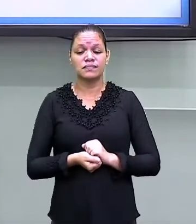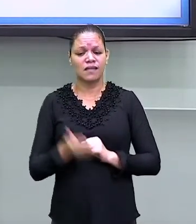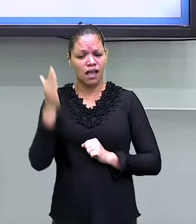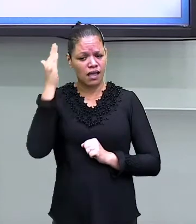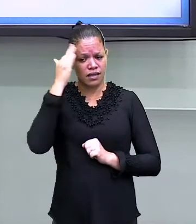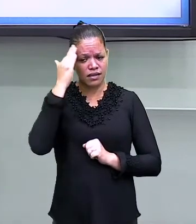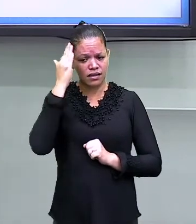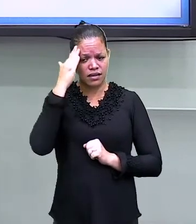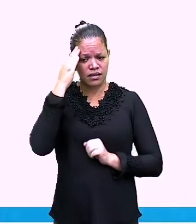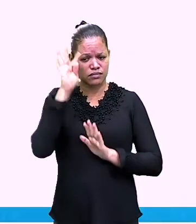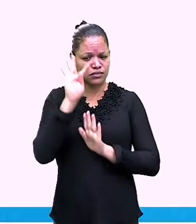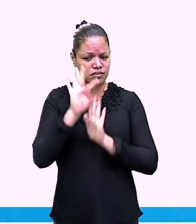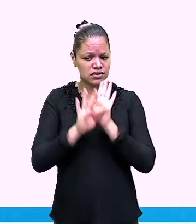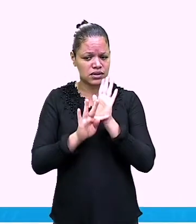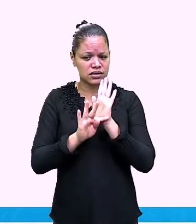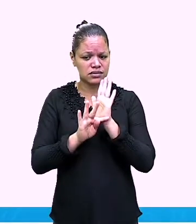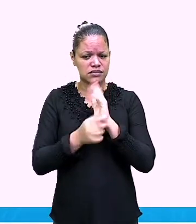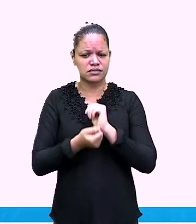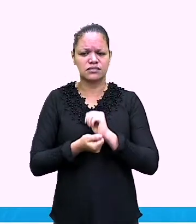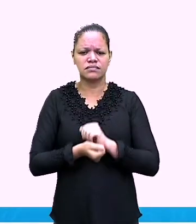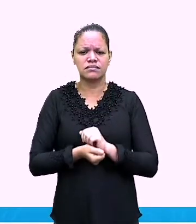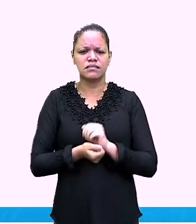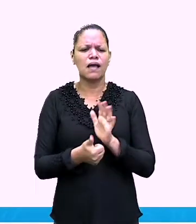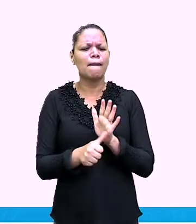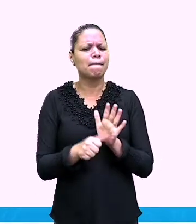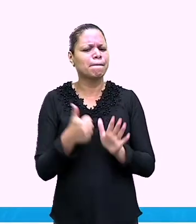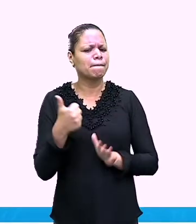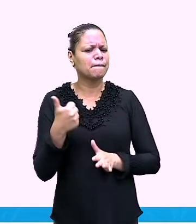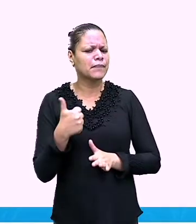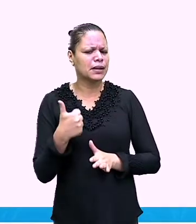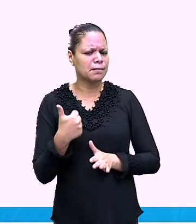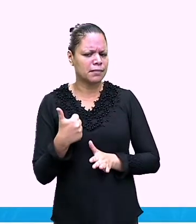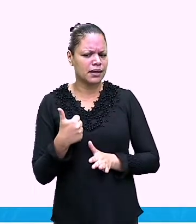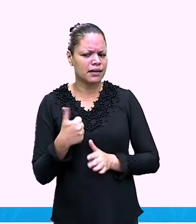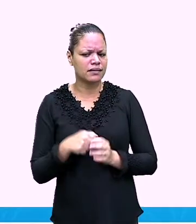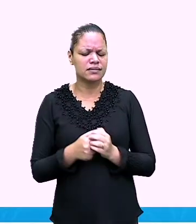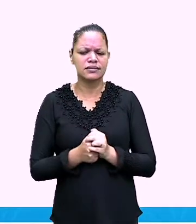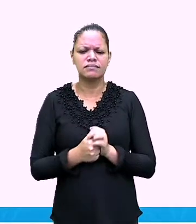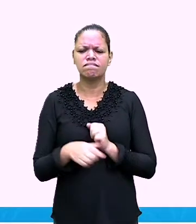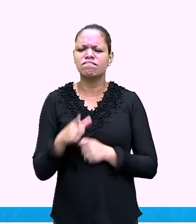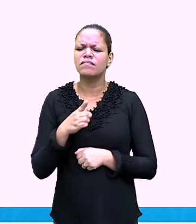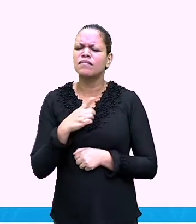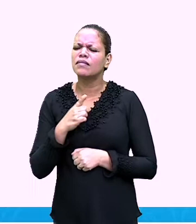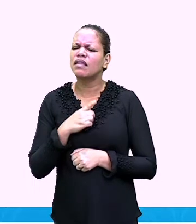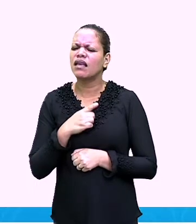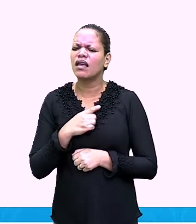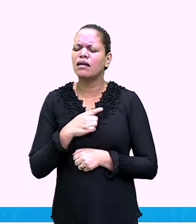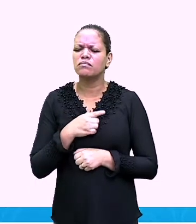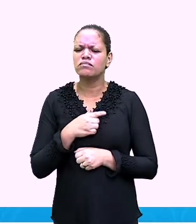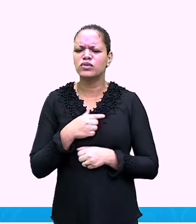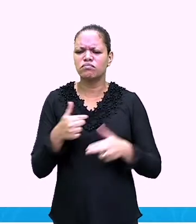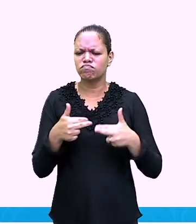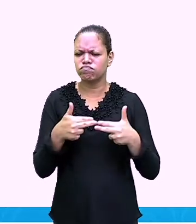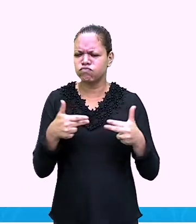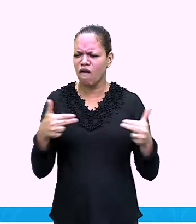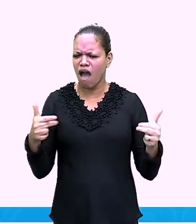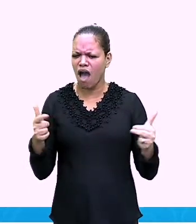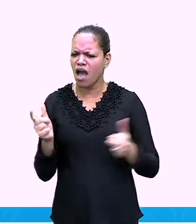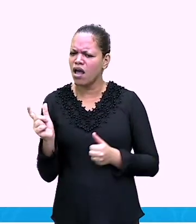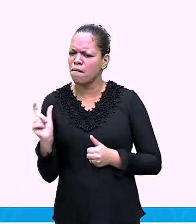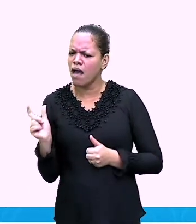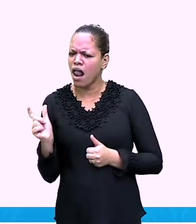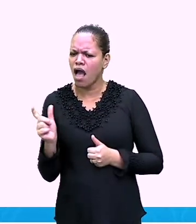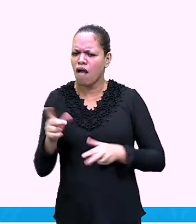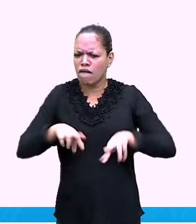Entendendo bem o texto do livro. Aqui, primeiro, a professora selecionou algumas palavras diferentes que tinham no texto. Então, a